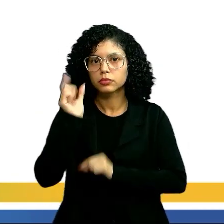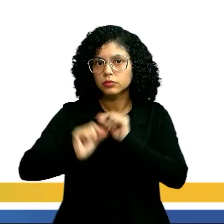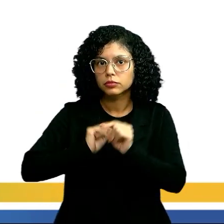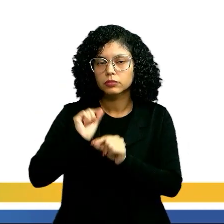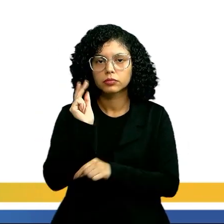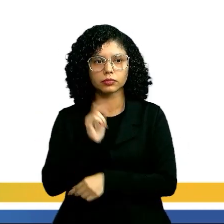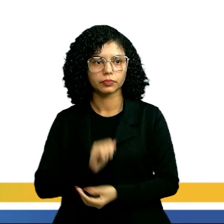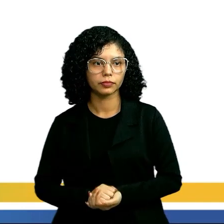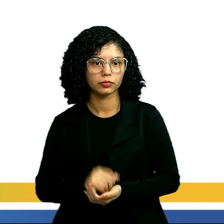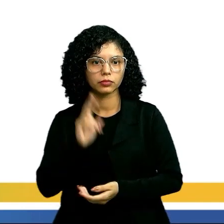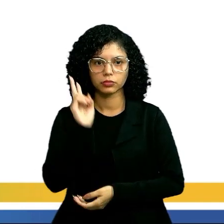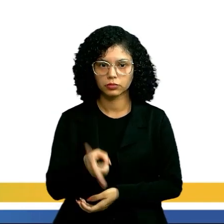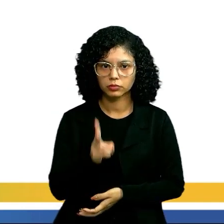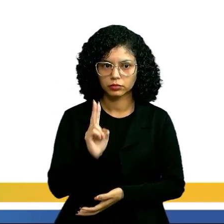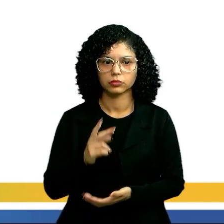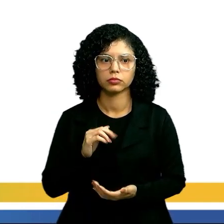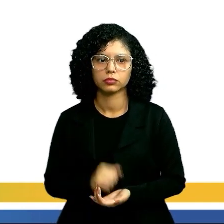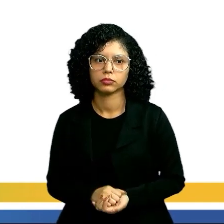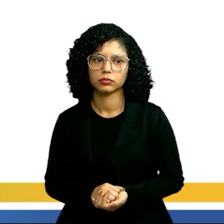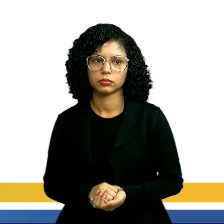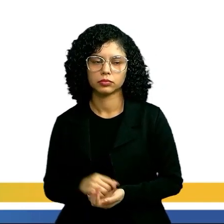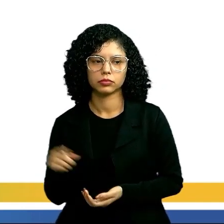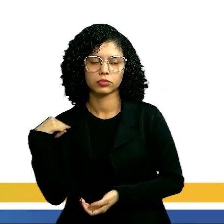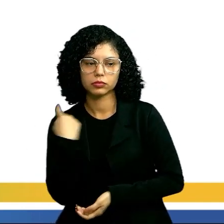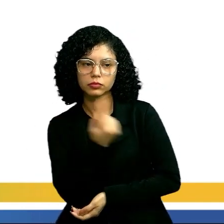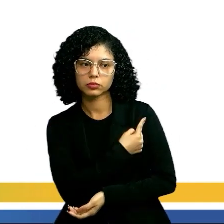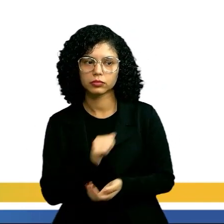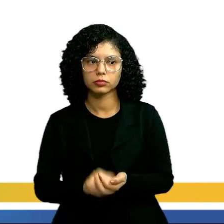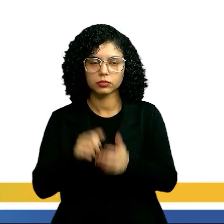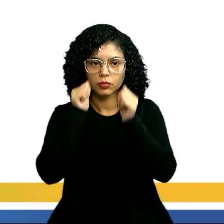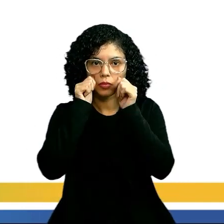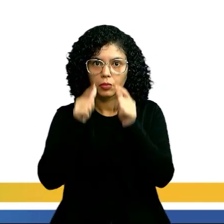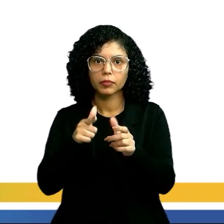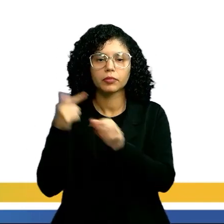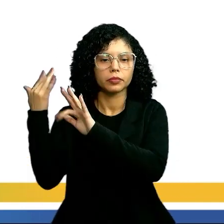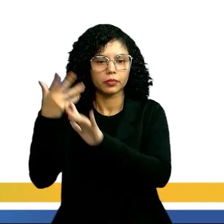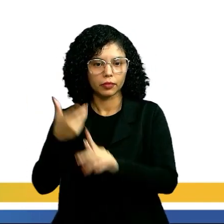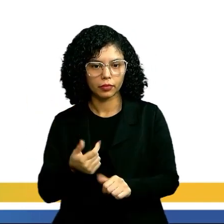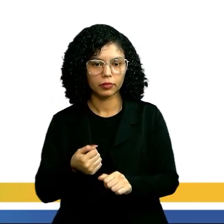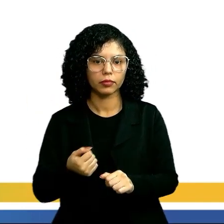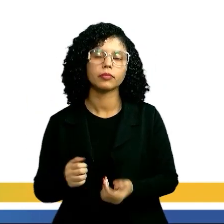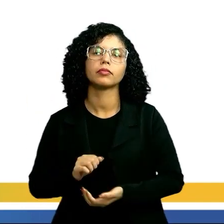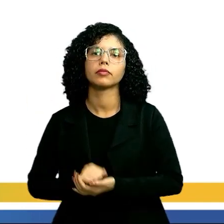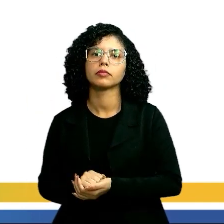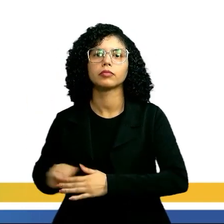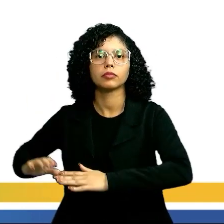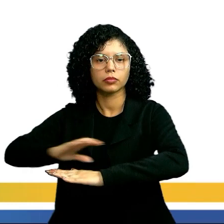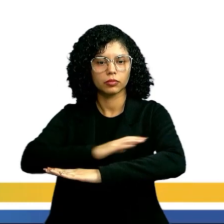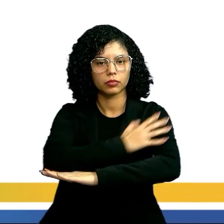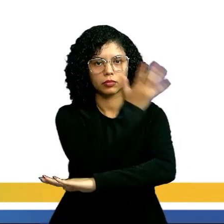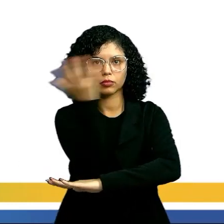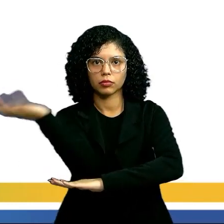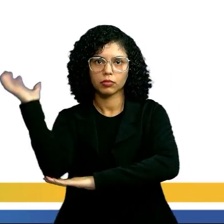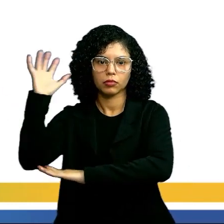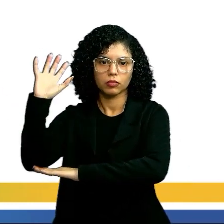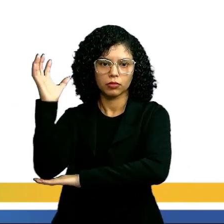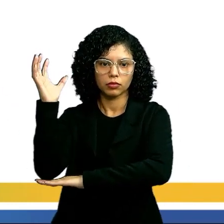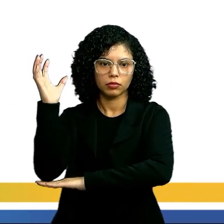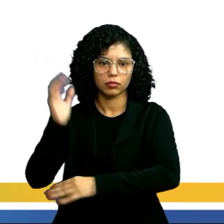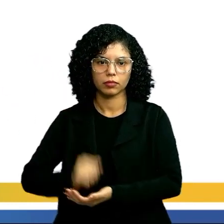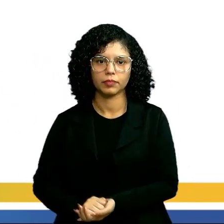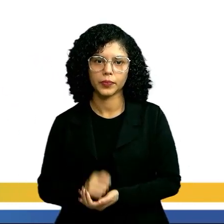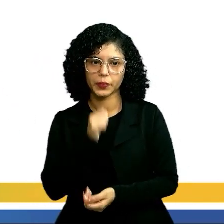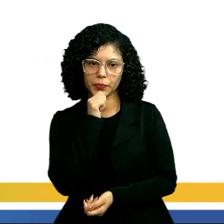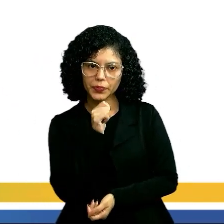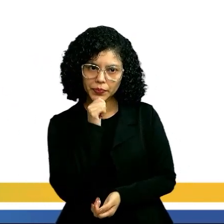vocês? Sempre nós temos que estar lembrando da ecologia, tá? Então tem uma cadeia alimentar